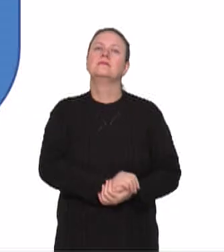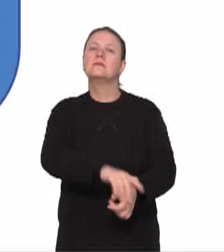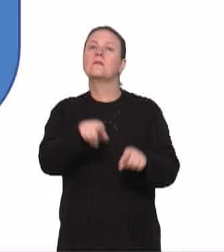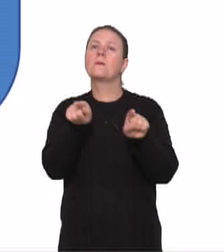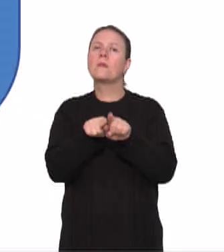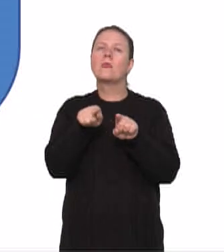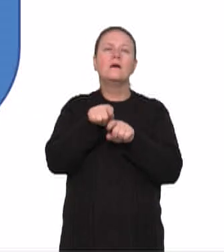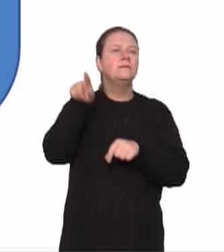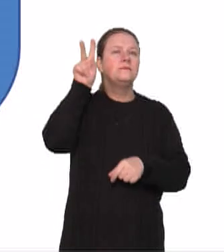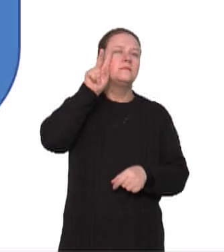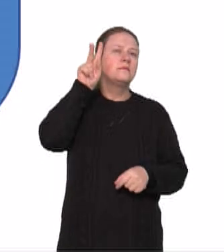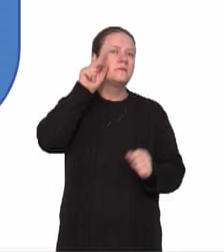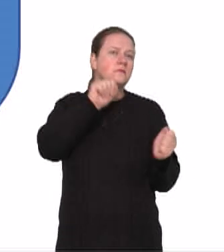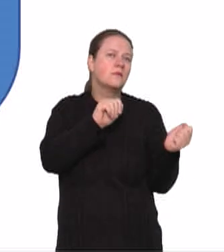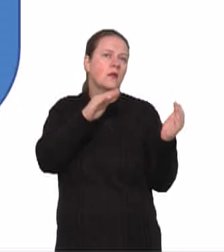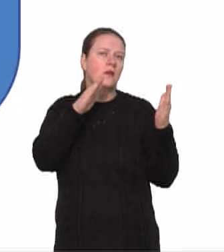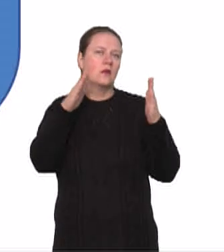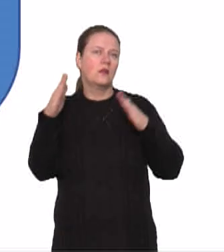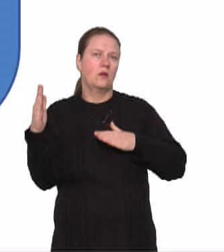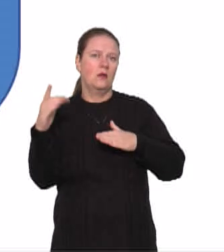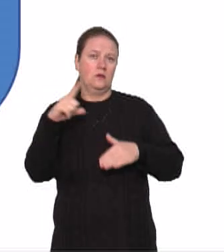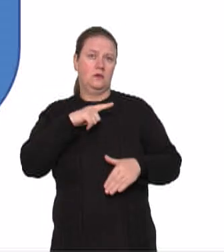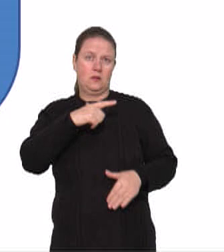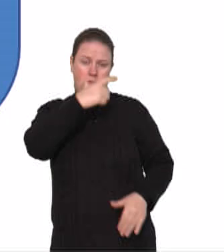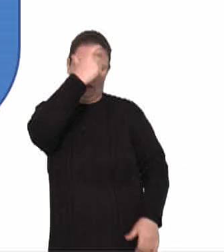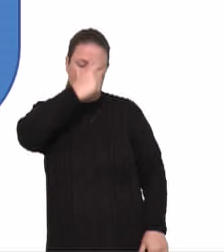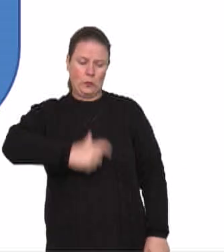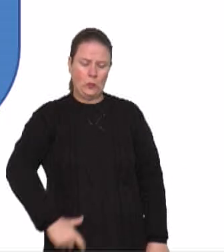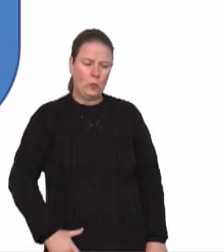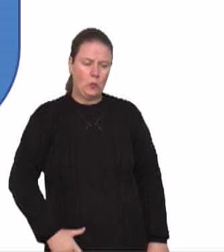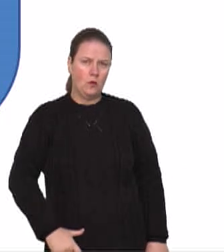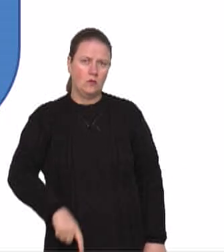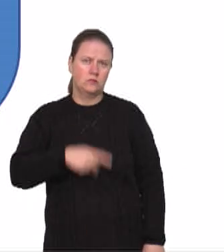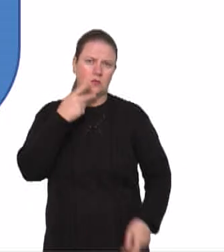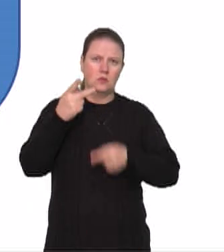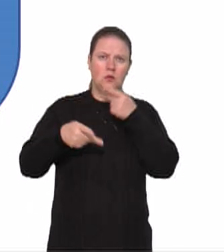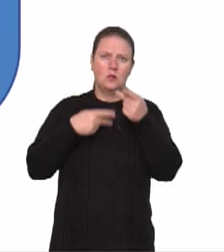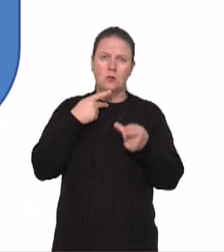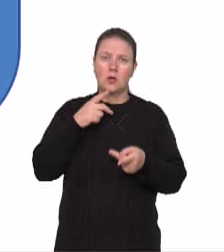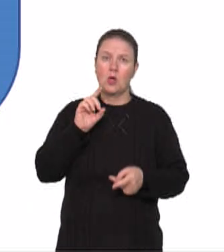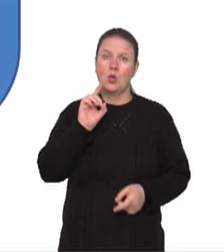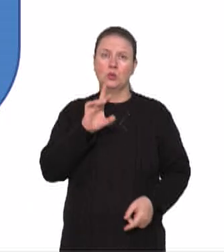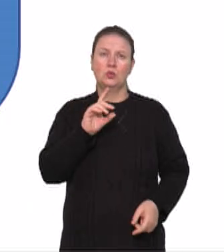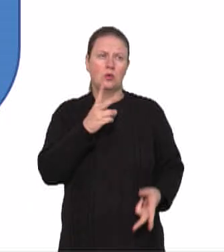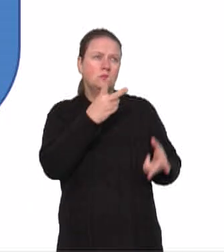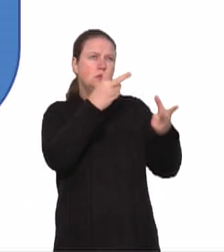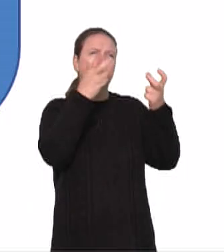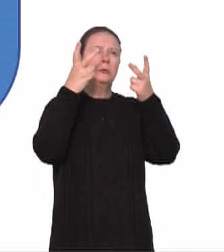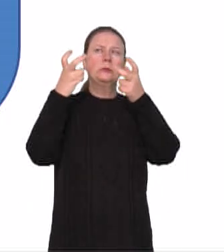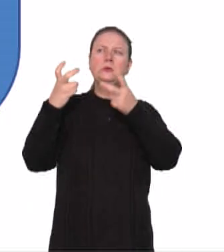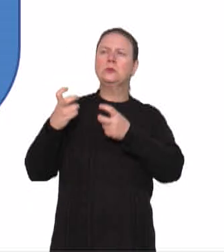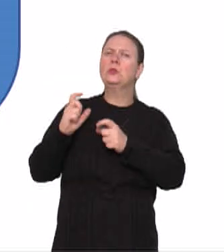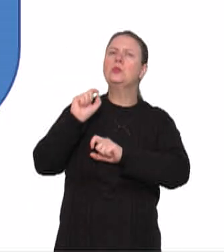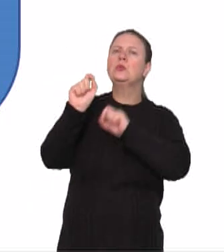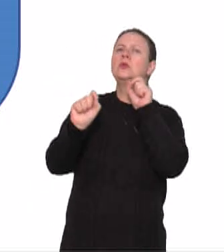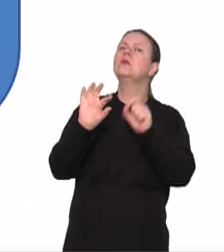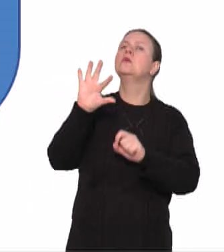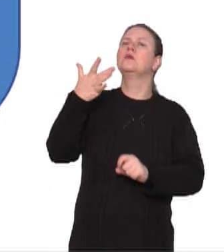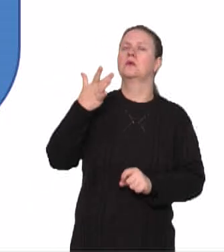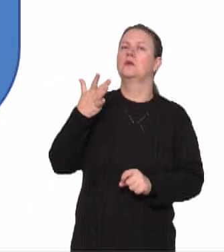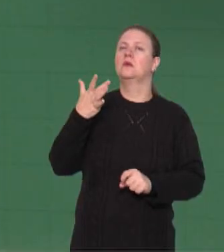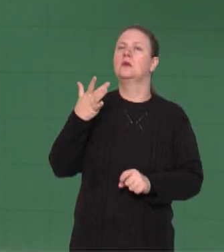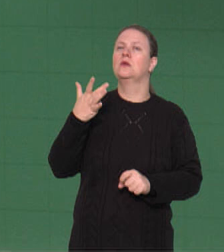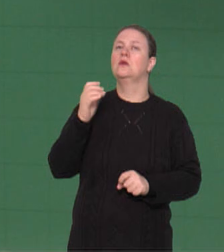Também a história é contada pela fala das personagens. Eu só sei o que está acontecendo por meio das falas das personagens e